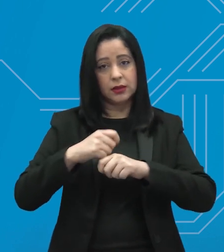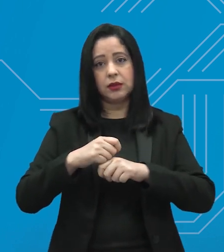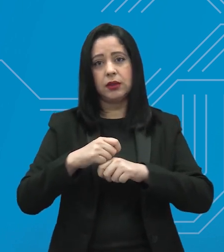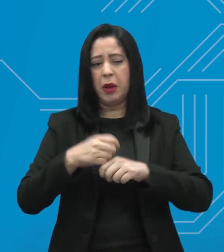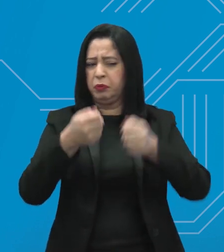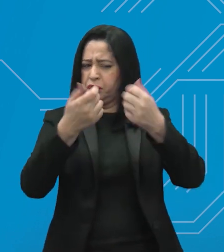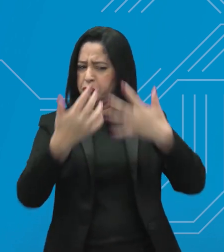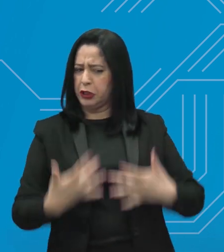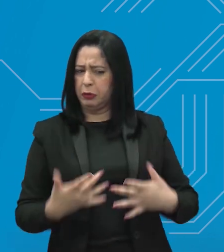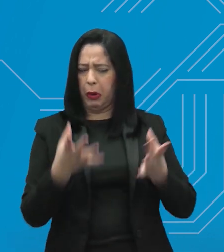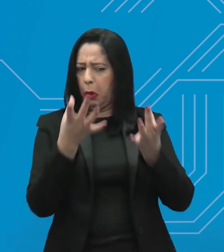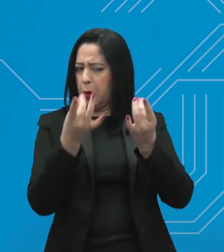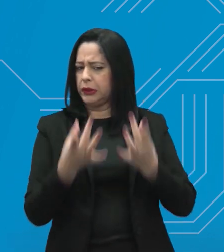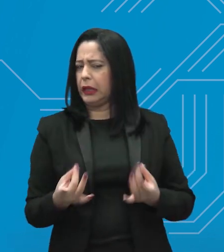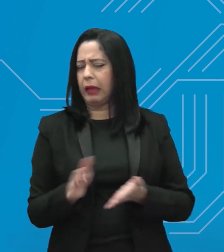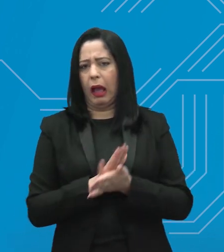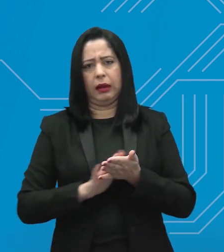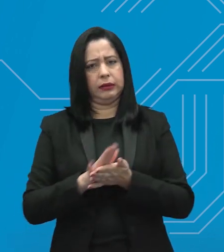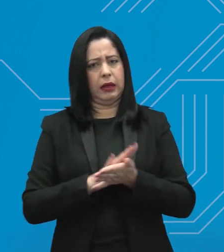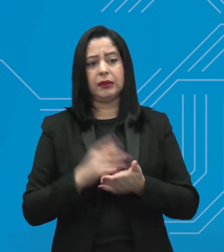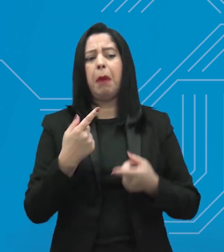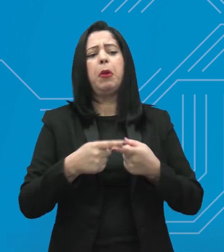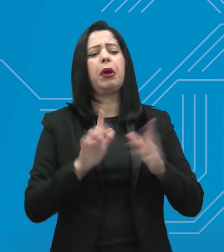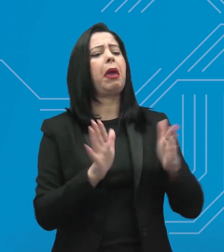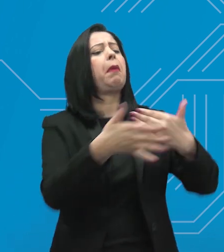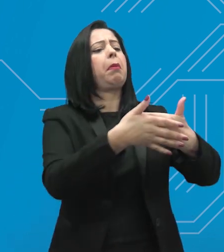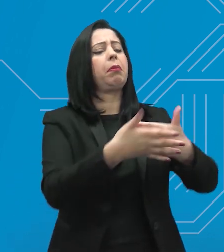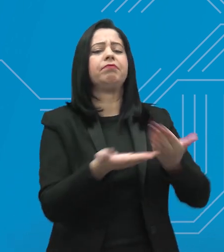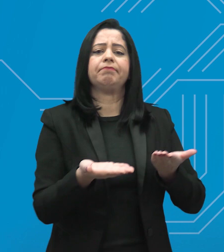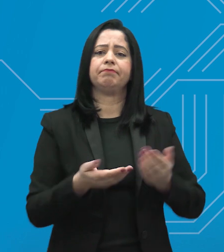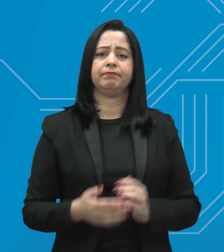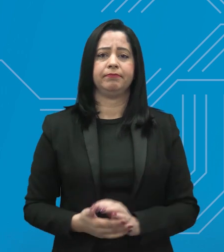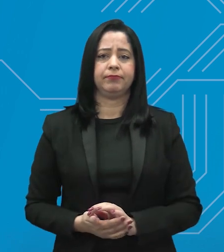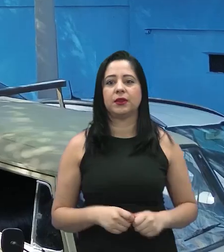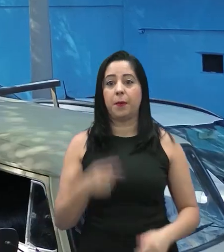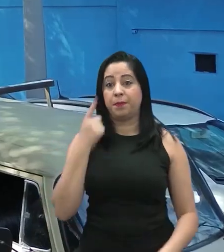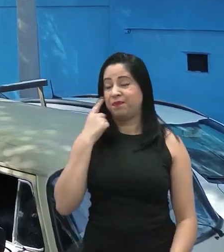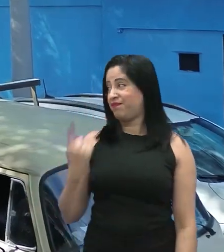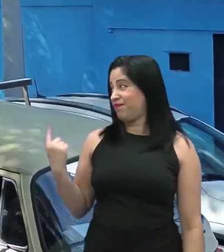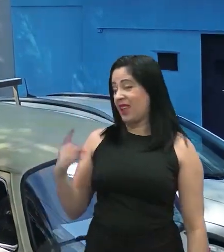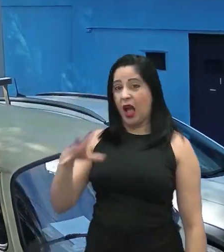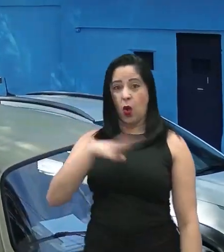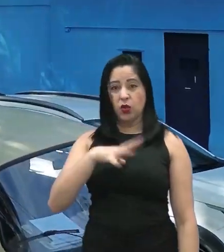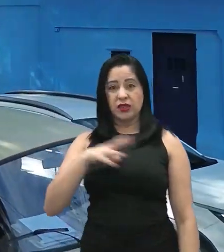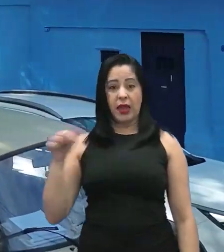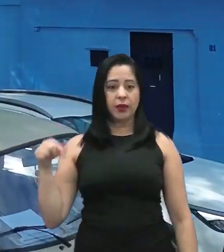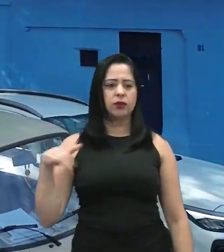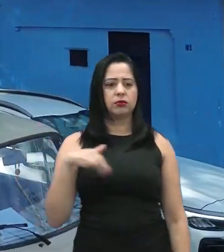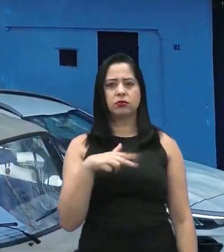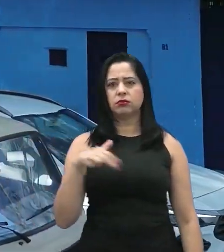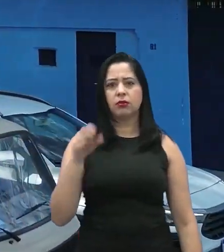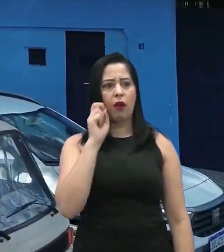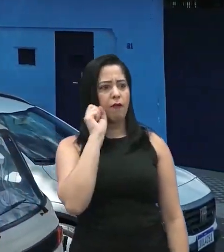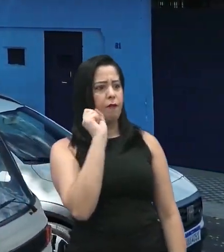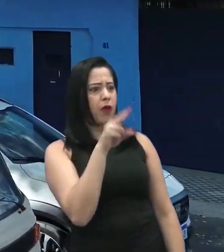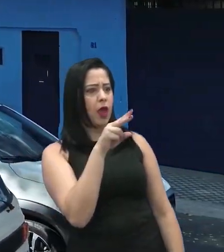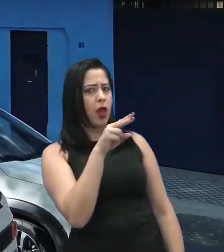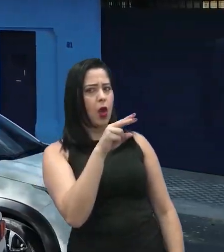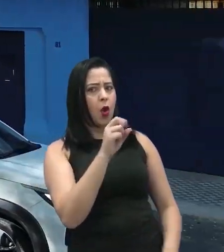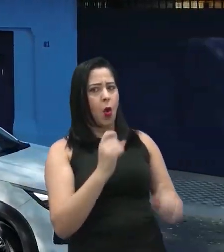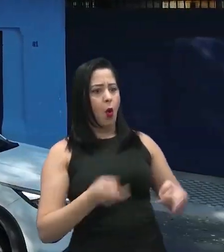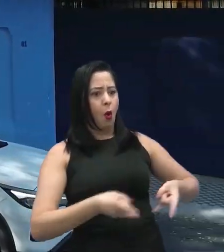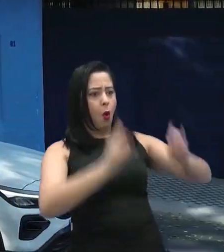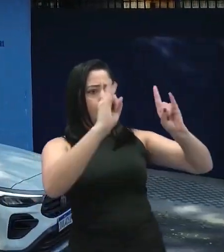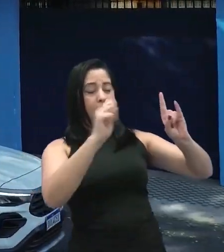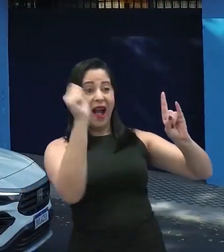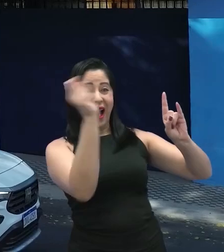Administração Penitenciária não deu mais detalhes sobre o fechamento do local. Quem passa pelo centro de São José já deve ter